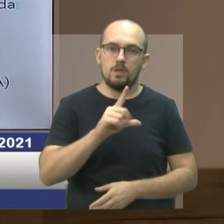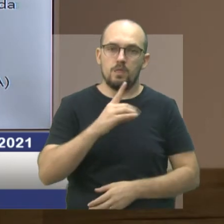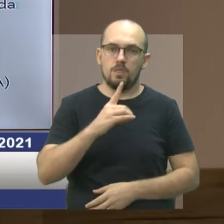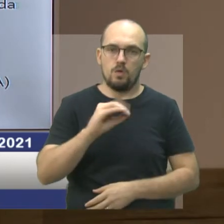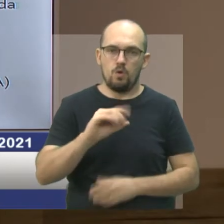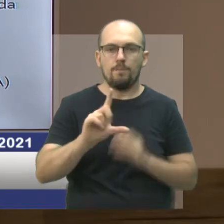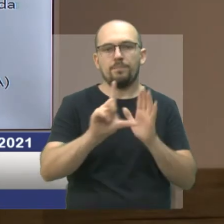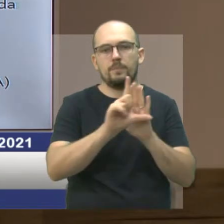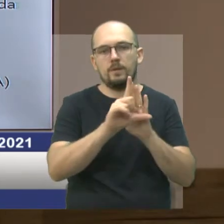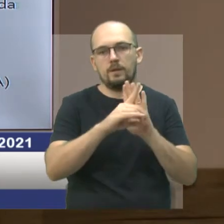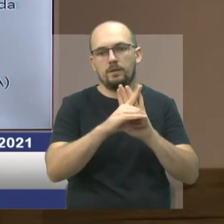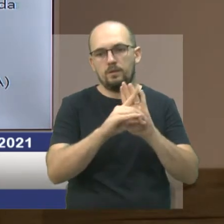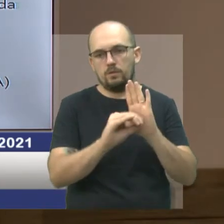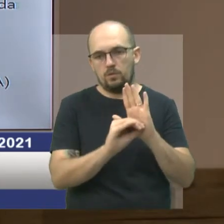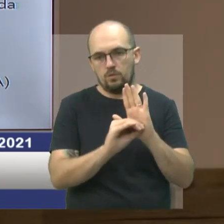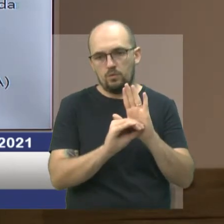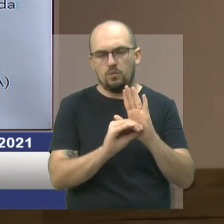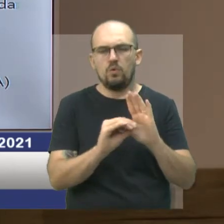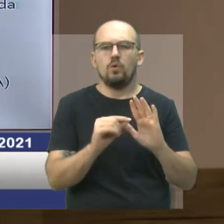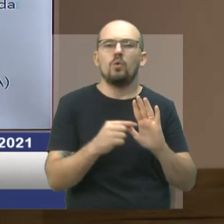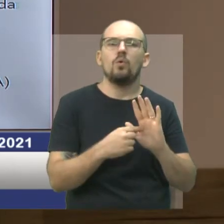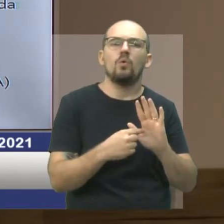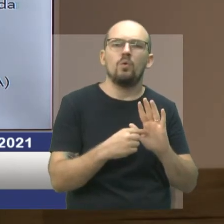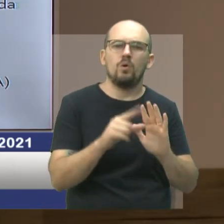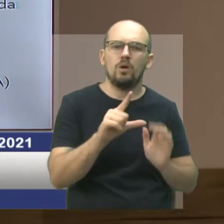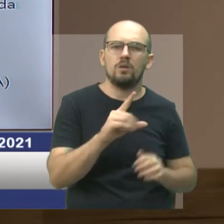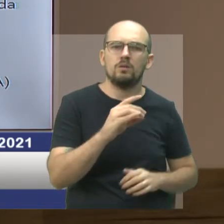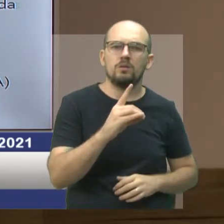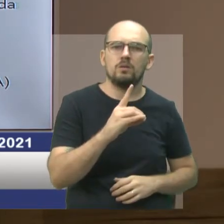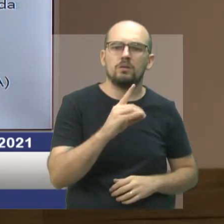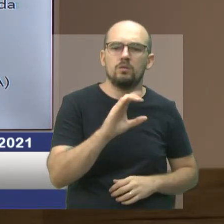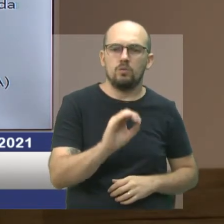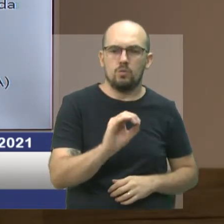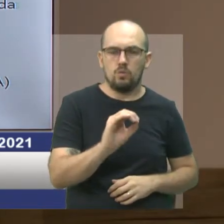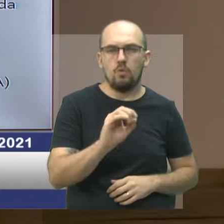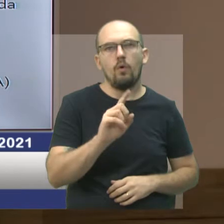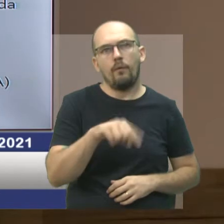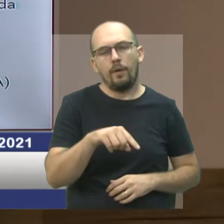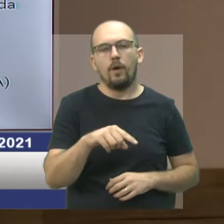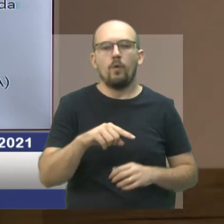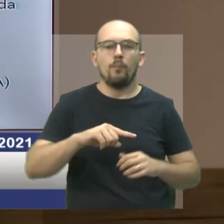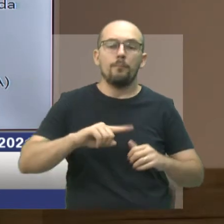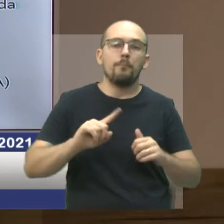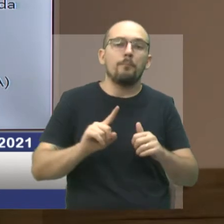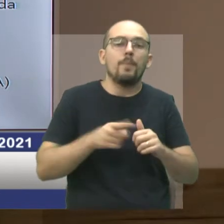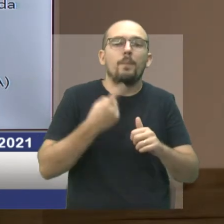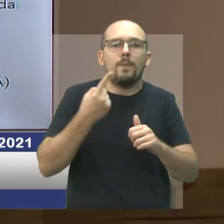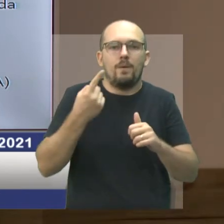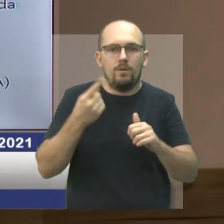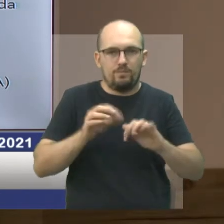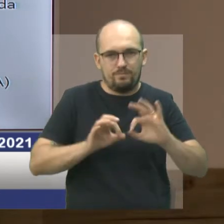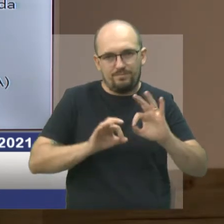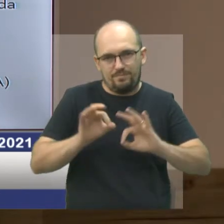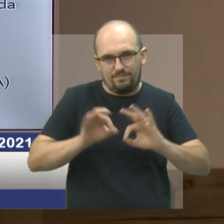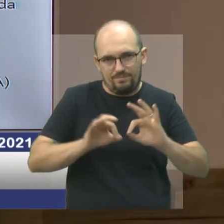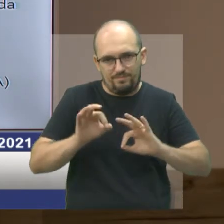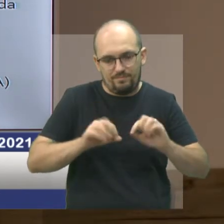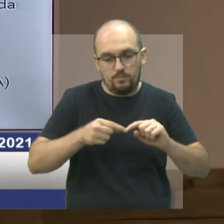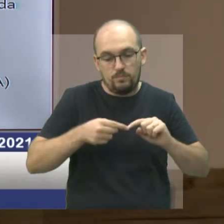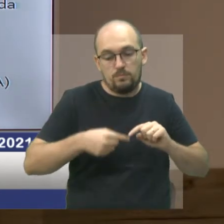LDO. Então, o que é a Lei de Diretrizes Orçamentárias? É a primeira etapa do planejamento para o próximo